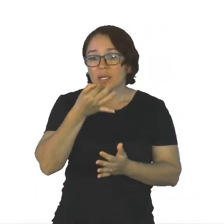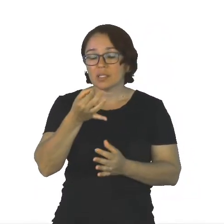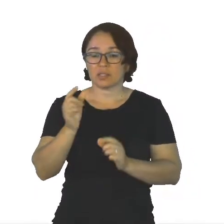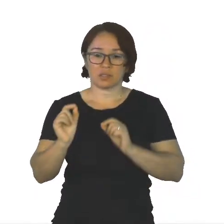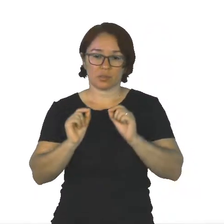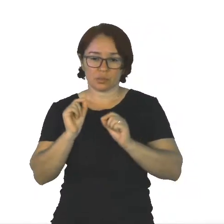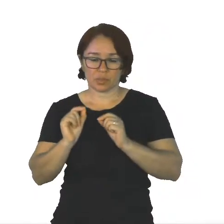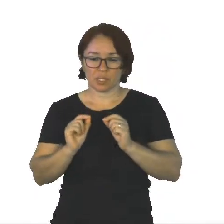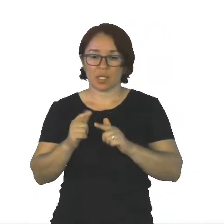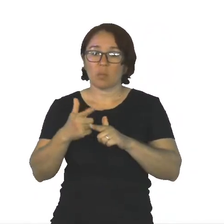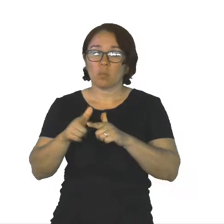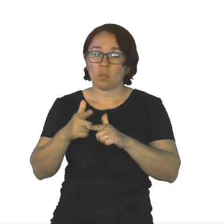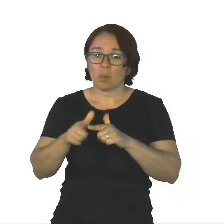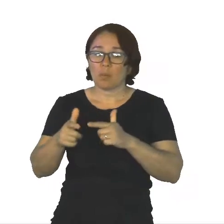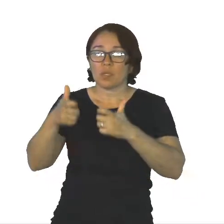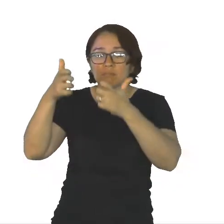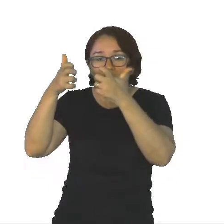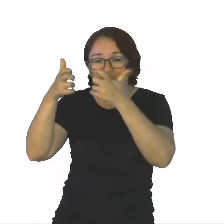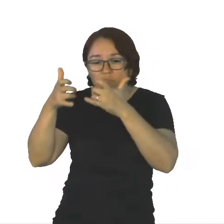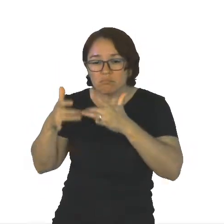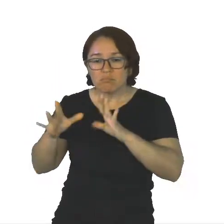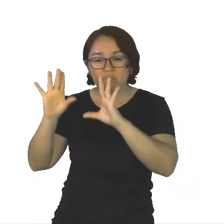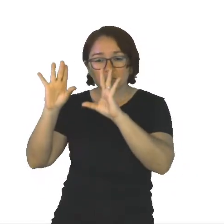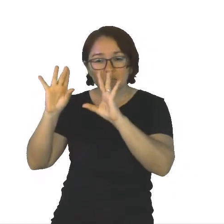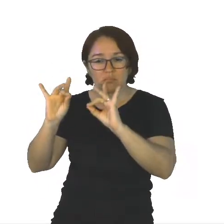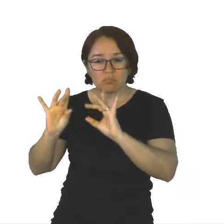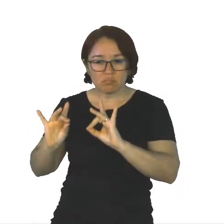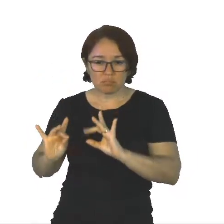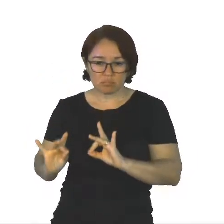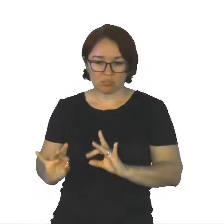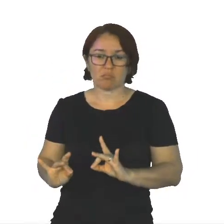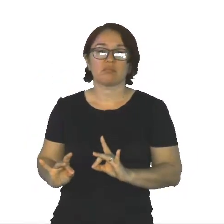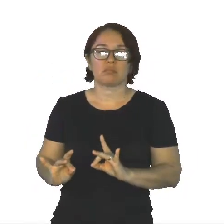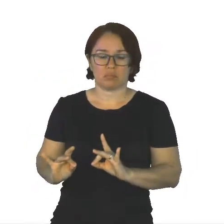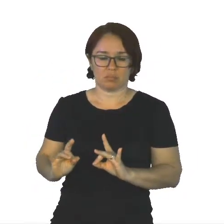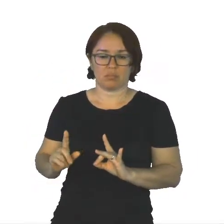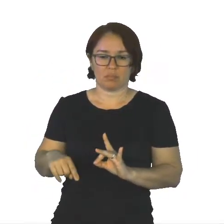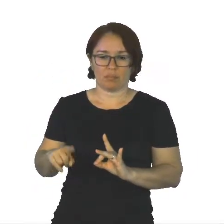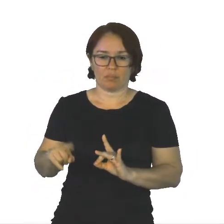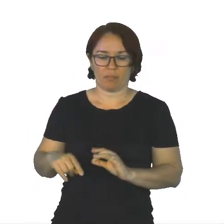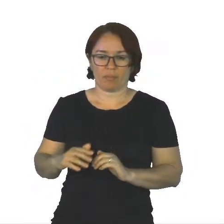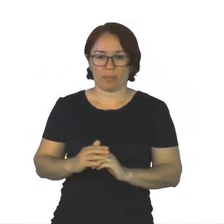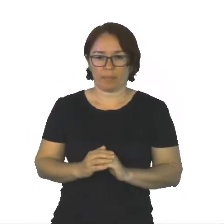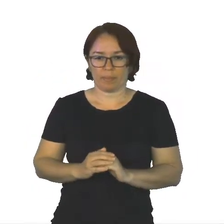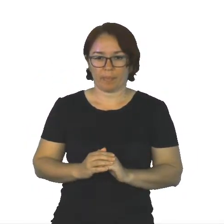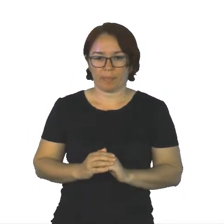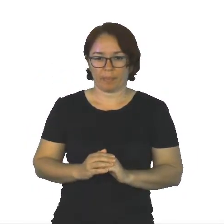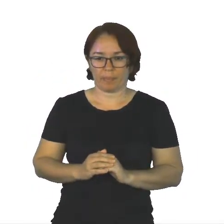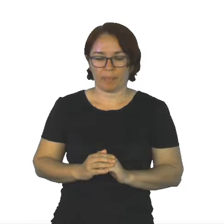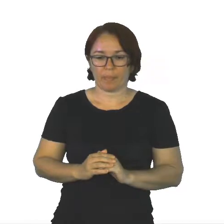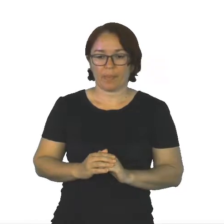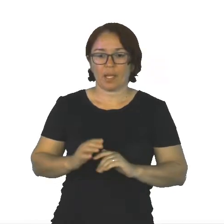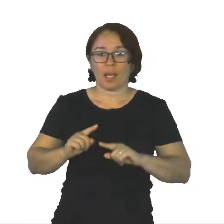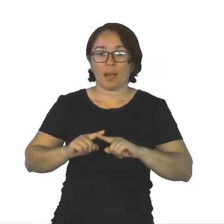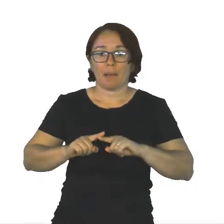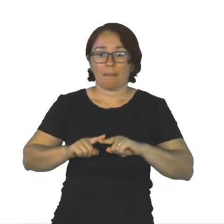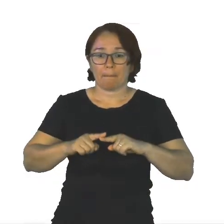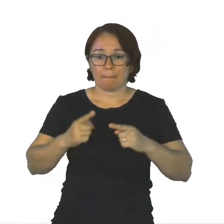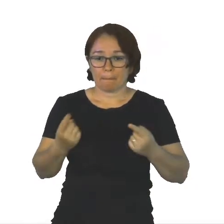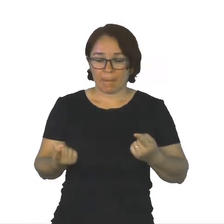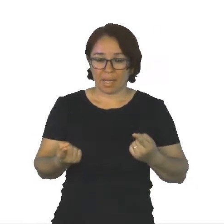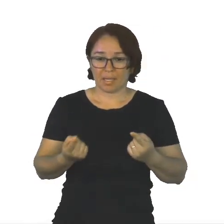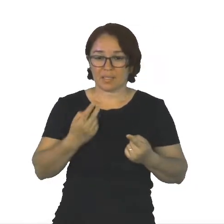um problema, só que esse problema é diferente de problemas relatados na